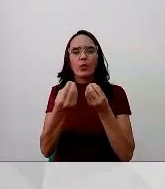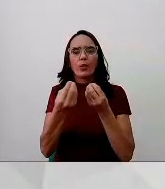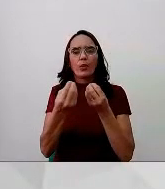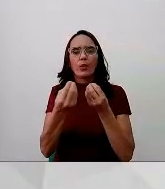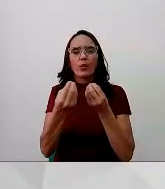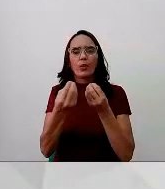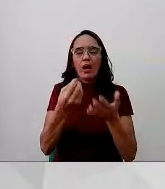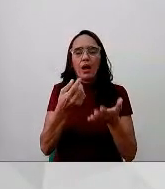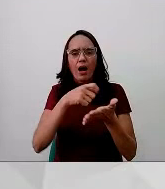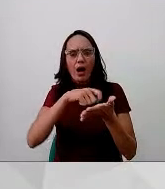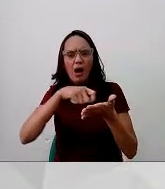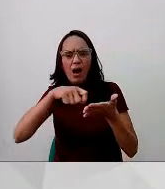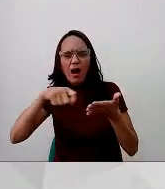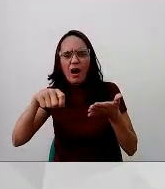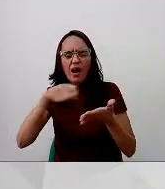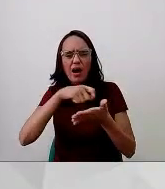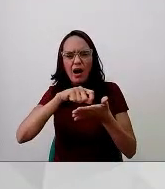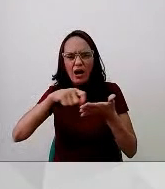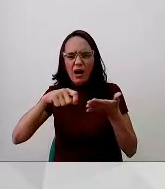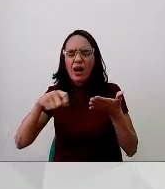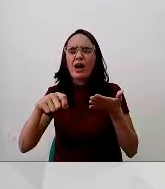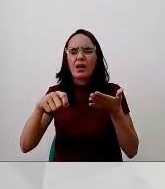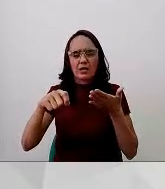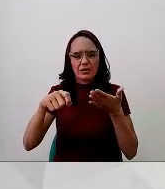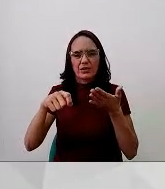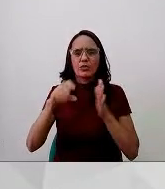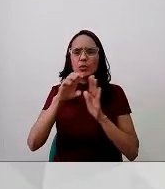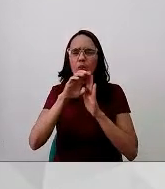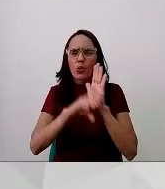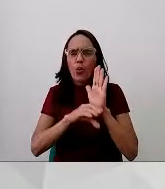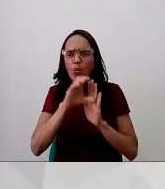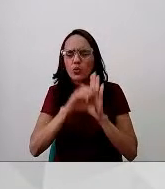dessa publicação dele, era reconhecer os números, né?